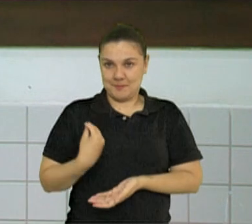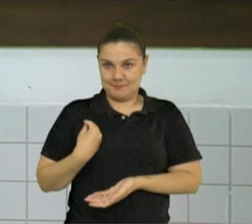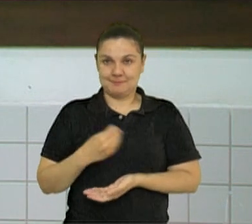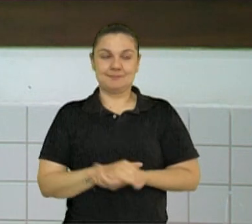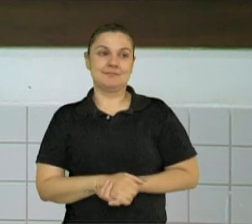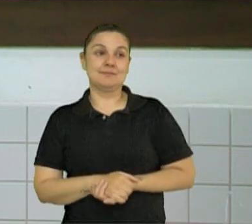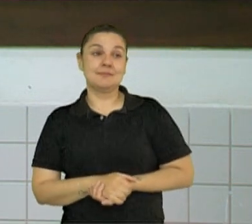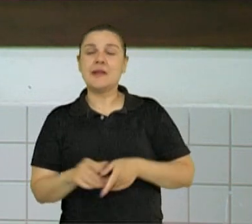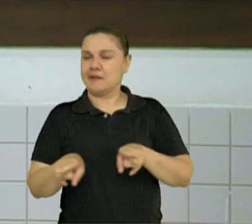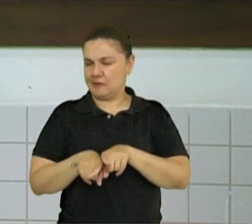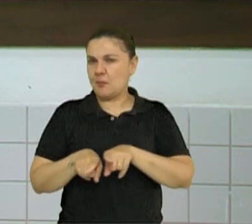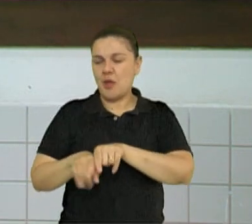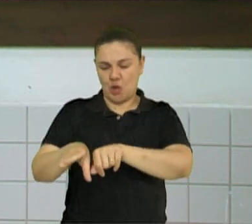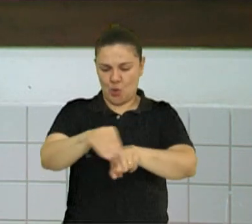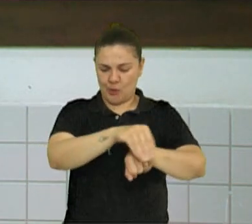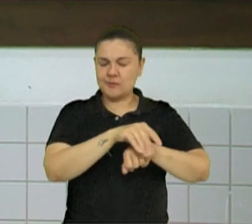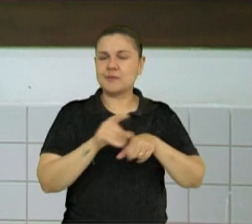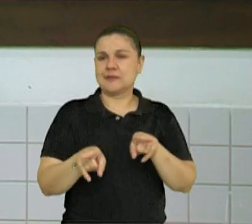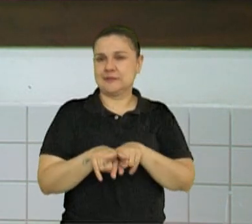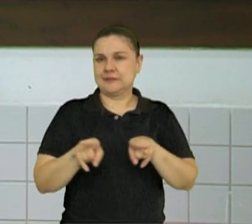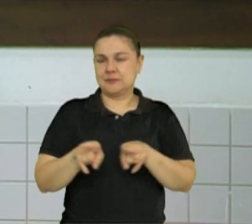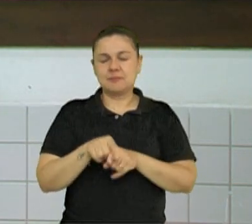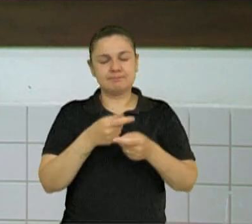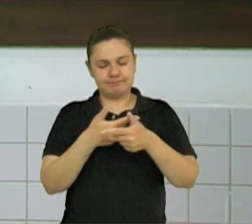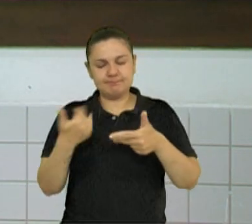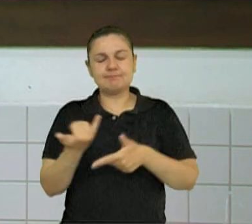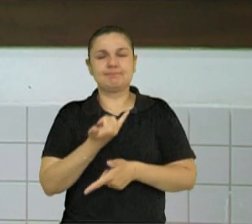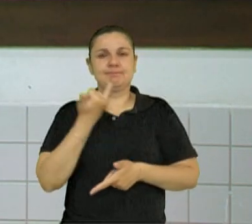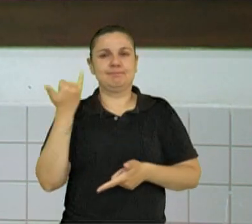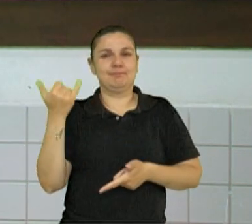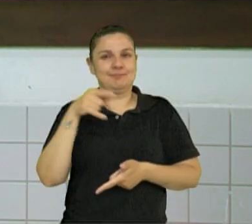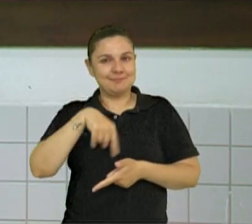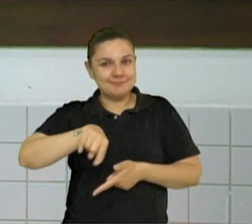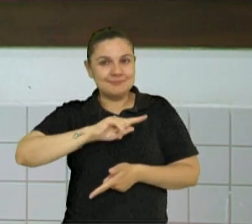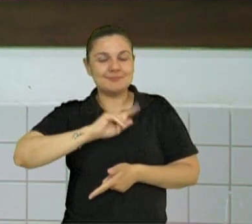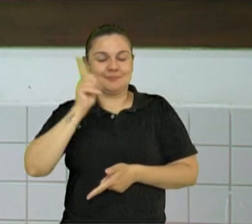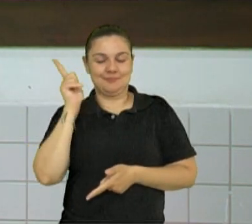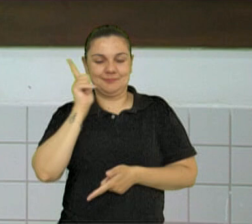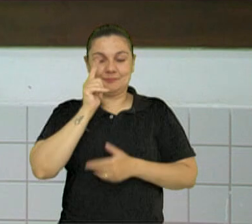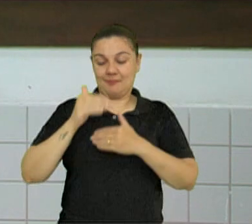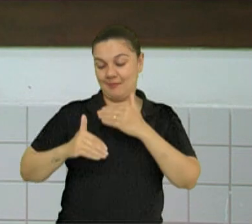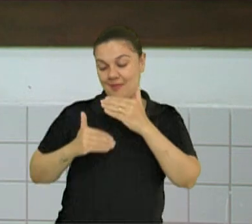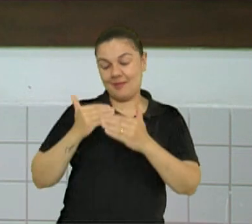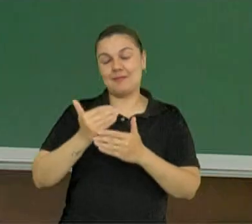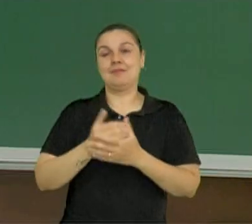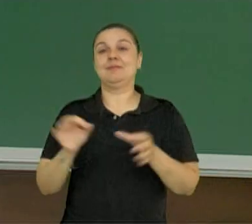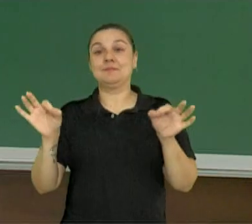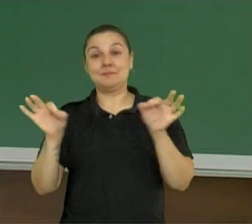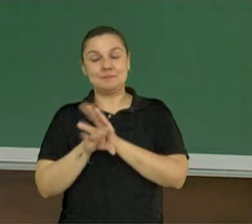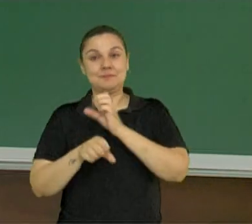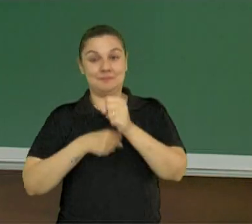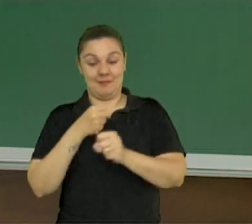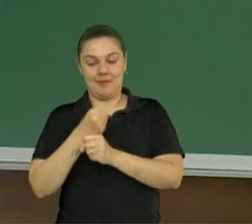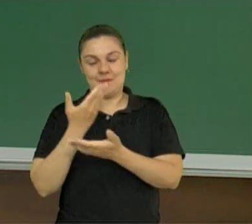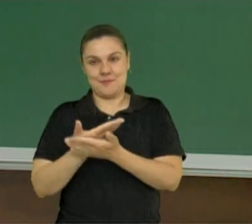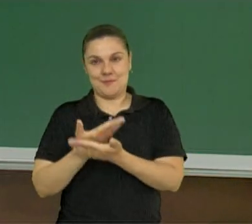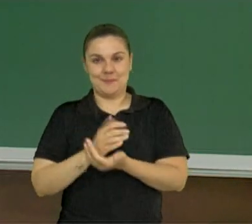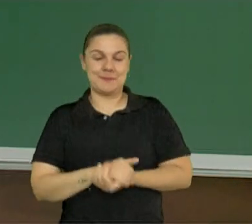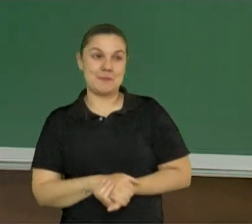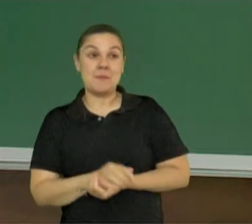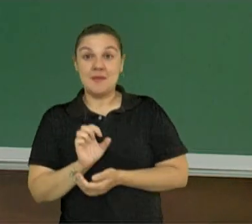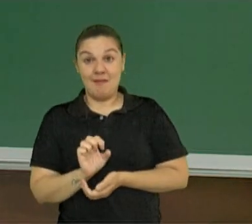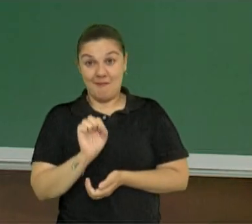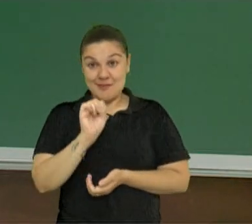sua presença. O conhecimento e a presença são coisas importantes para a gente conseguir aí encerrar o ano. Mas se